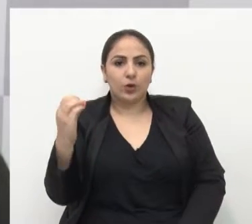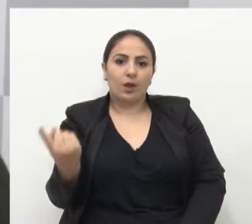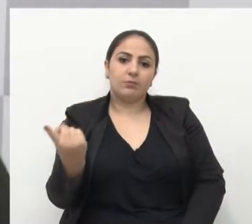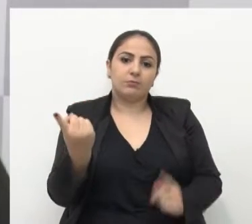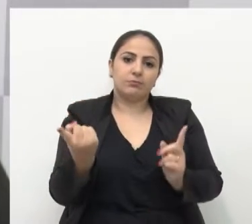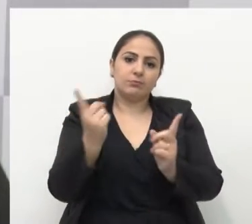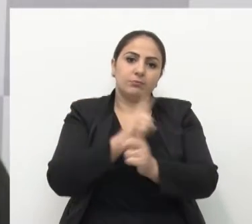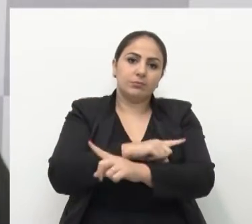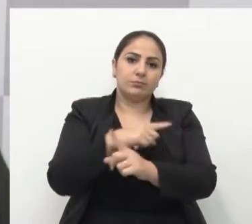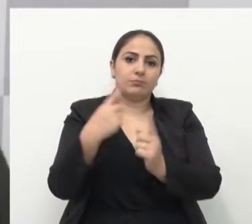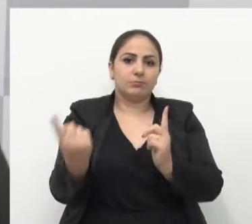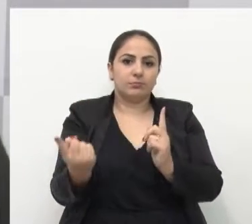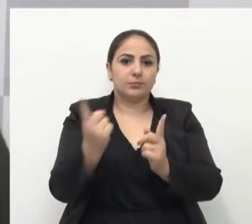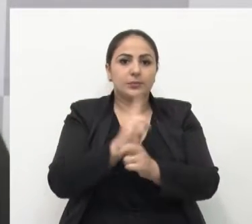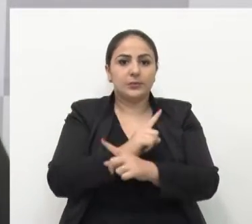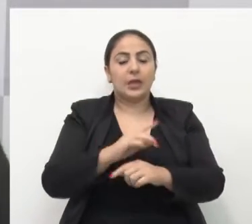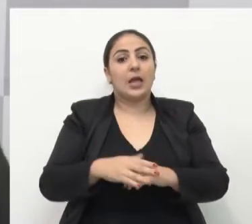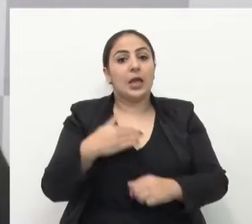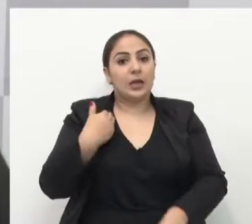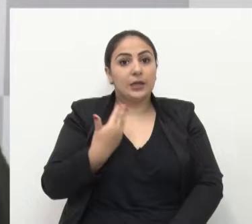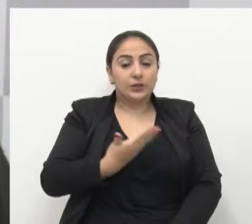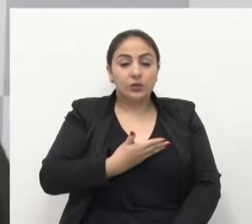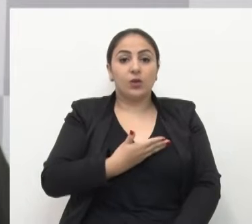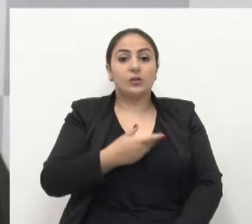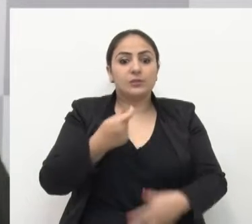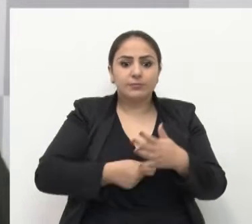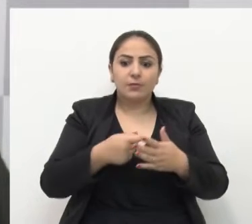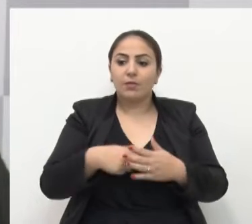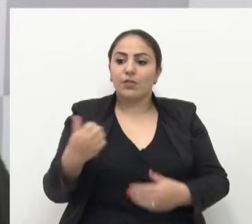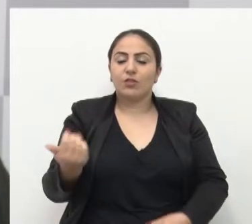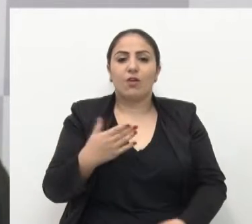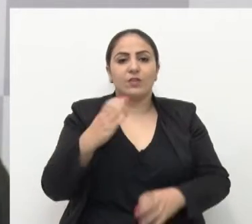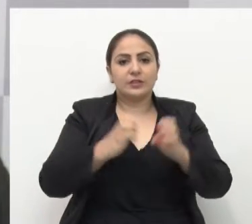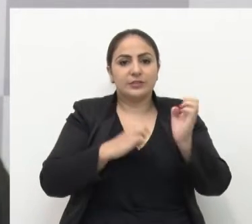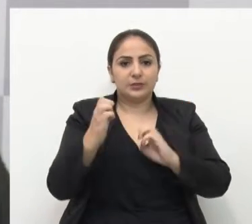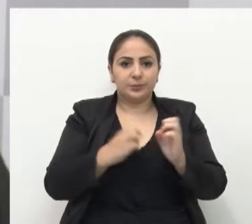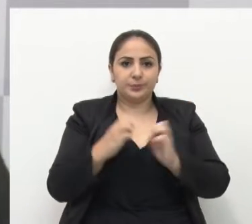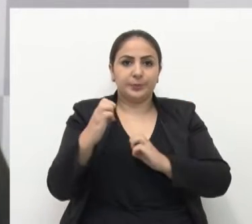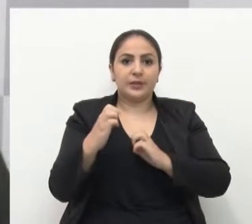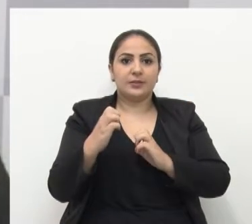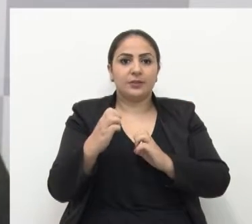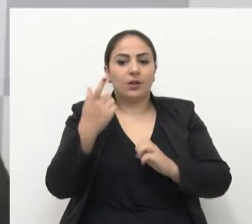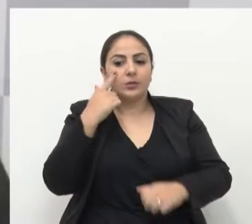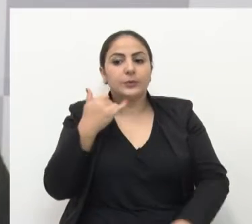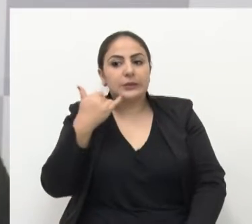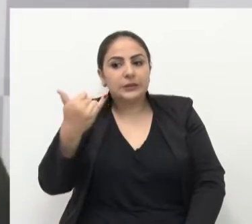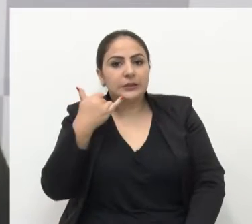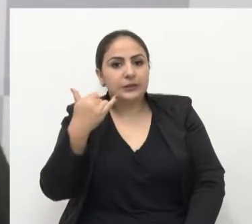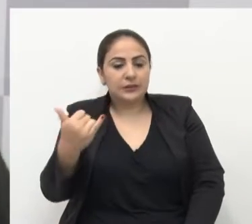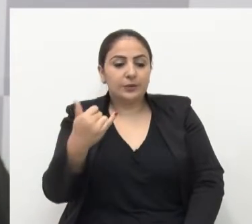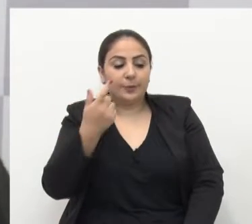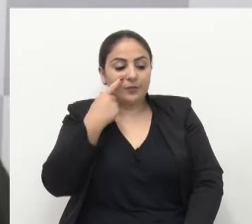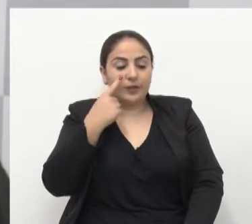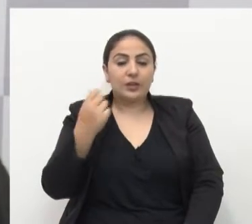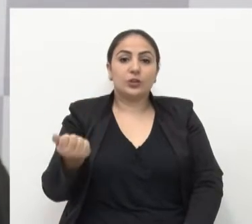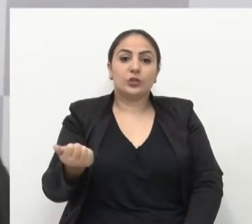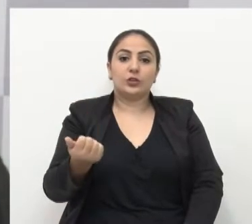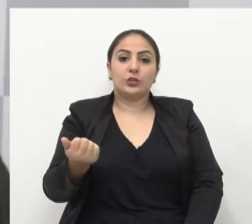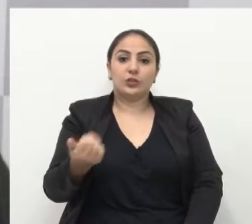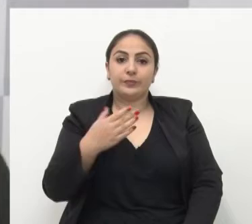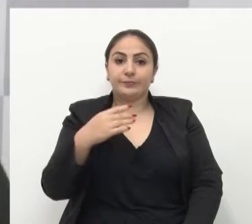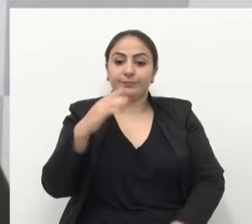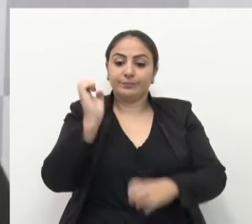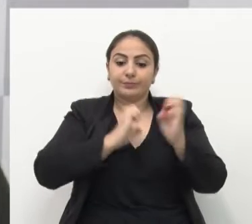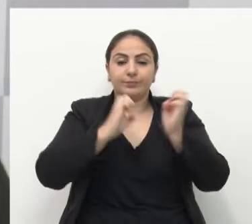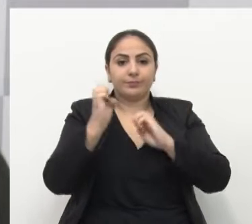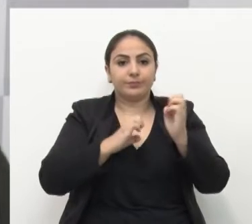alegre porto alegre o assunto né e nós estamos atrás de novas outras empresas estamos contatando é clara existem inúmeras empresas